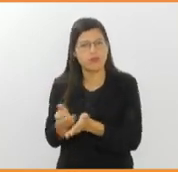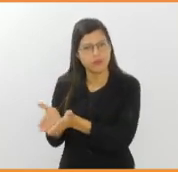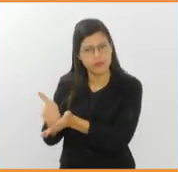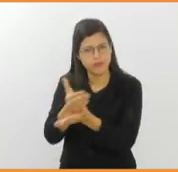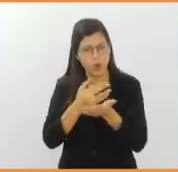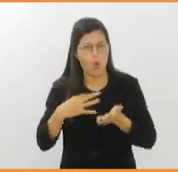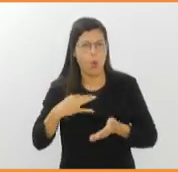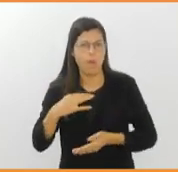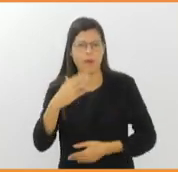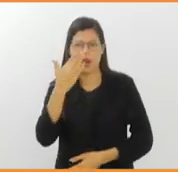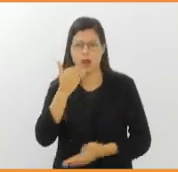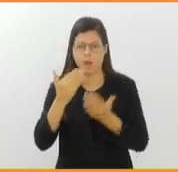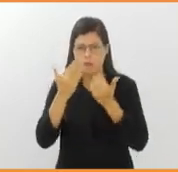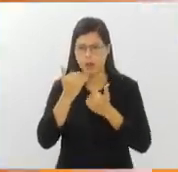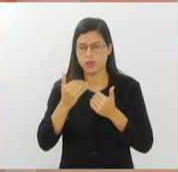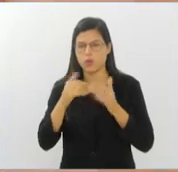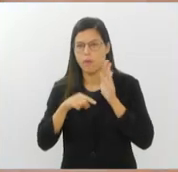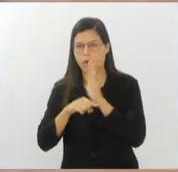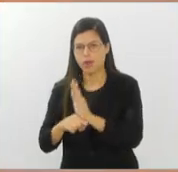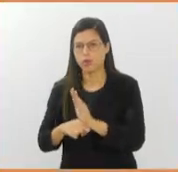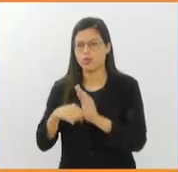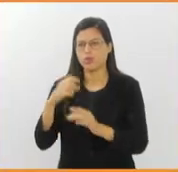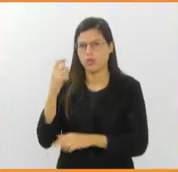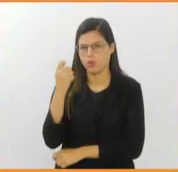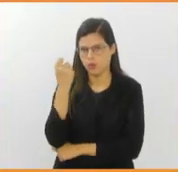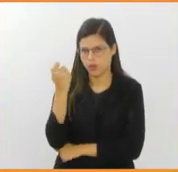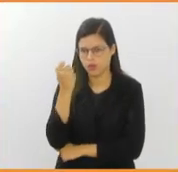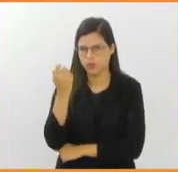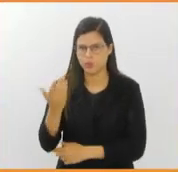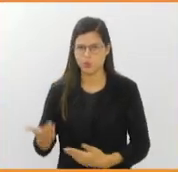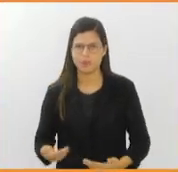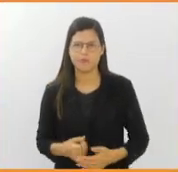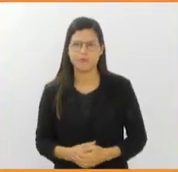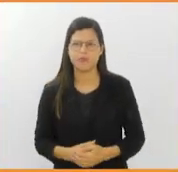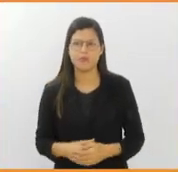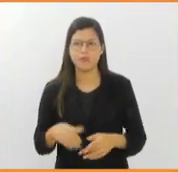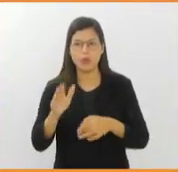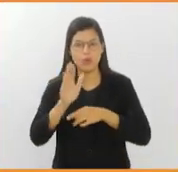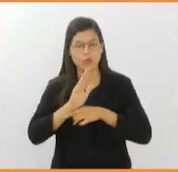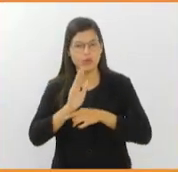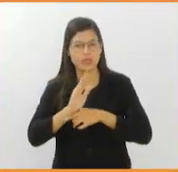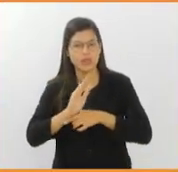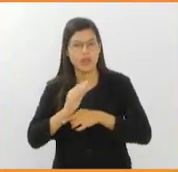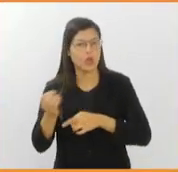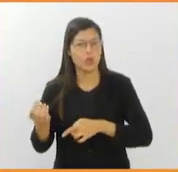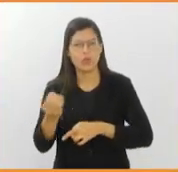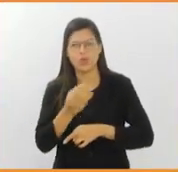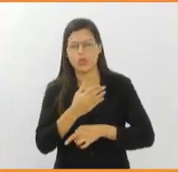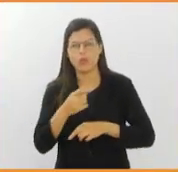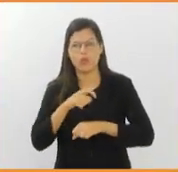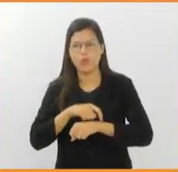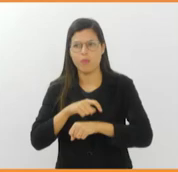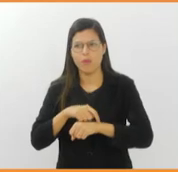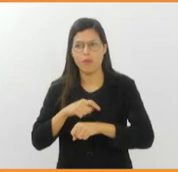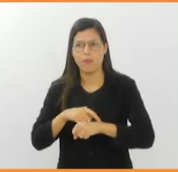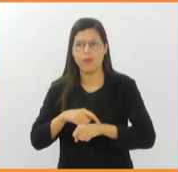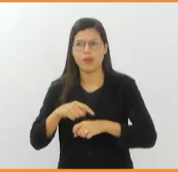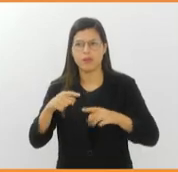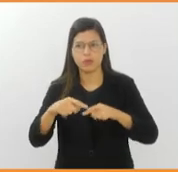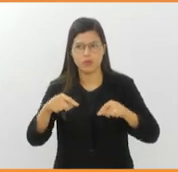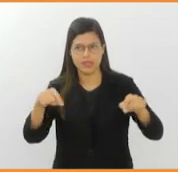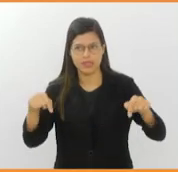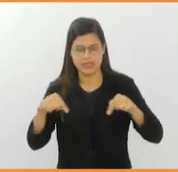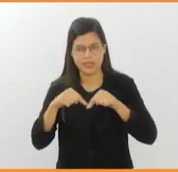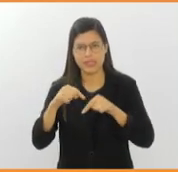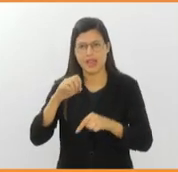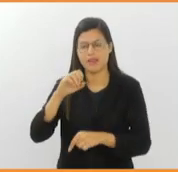das enchentes no Rio Grande do Sul. O Cine Santo está preparado para uma nova temporada. A conhecida Sala de Santa Teresa